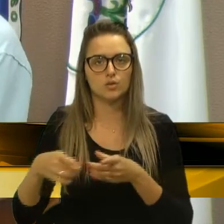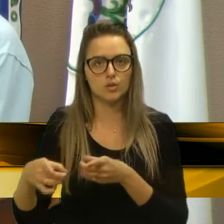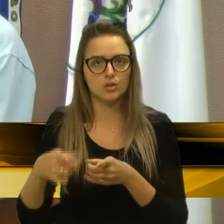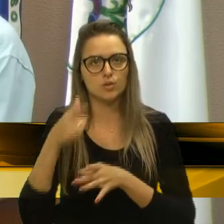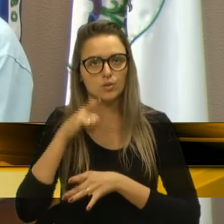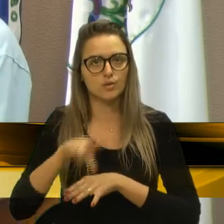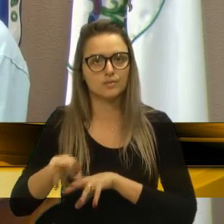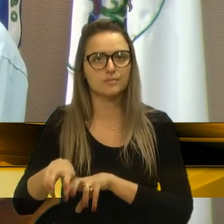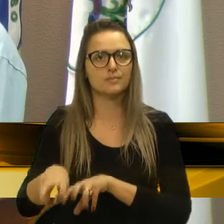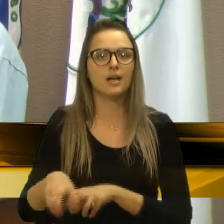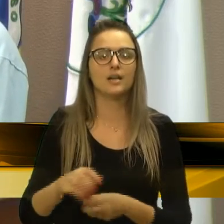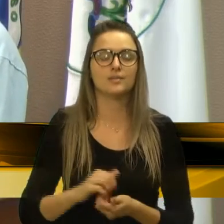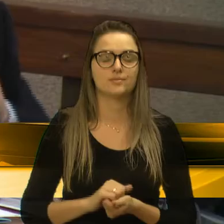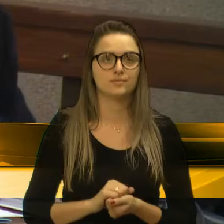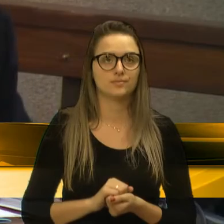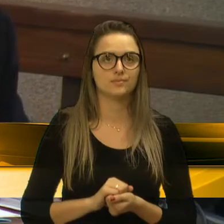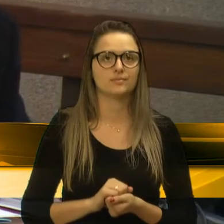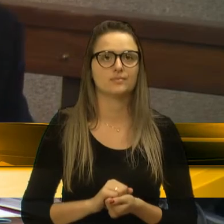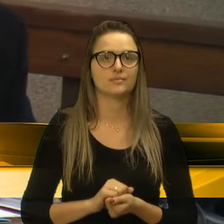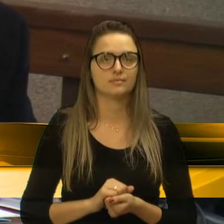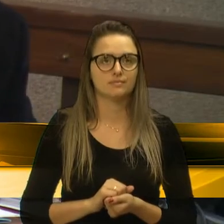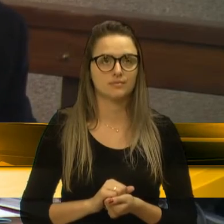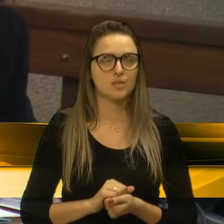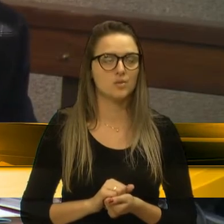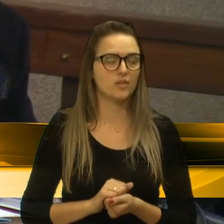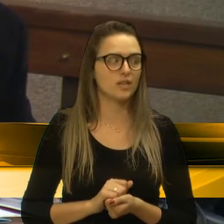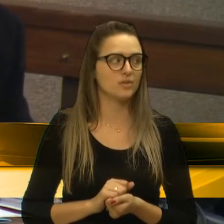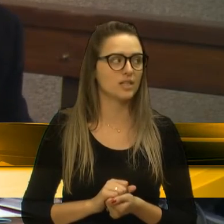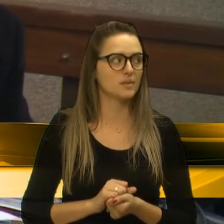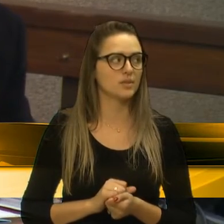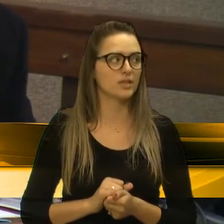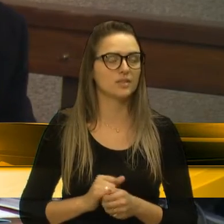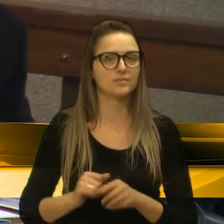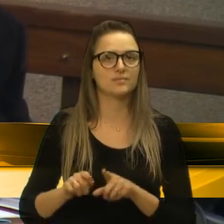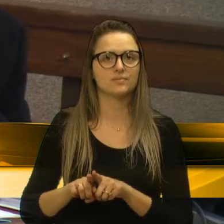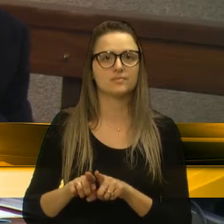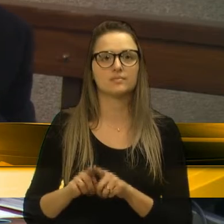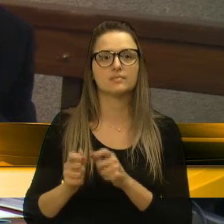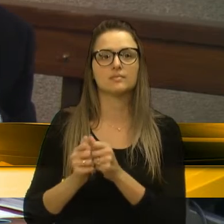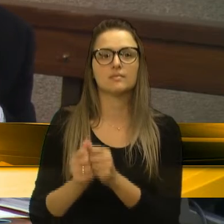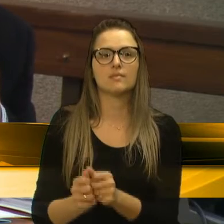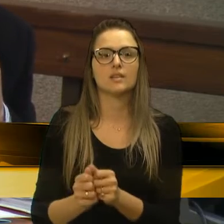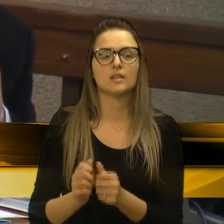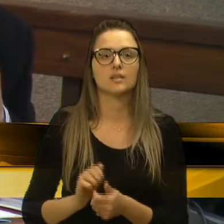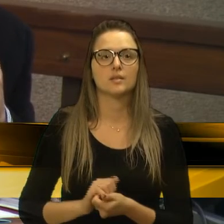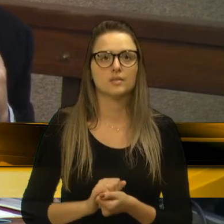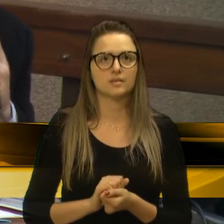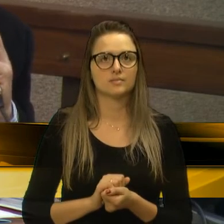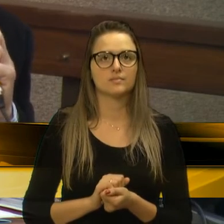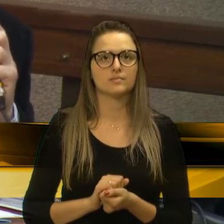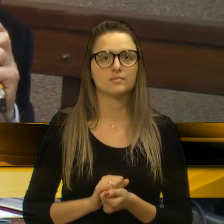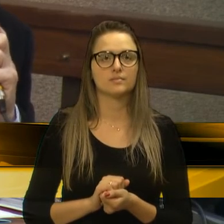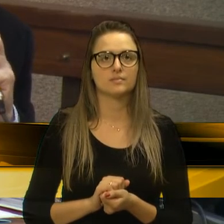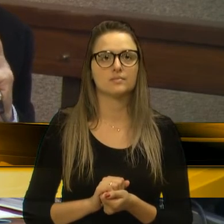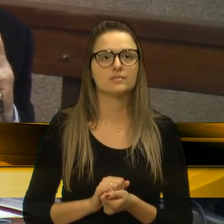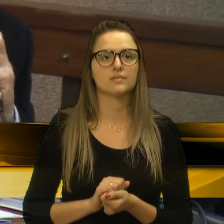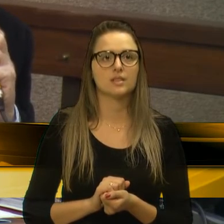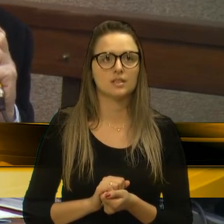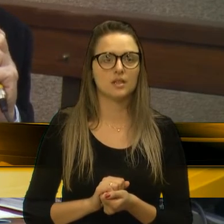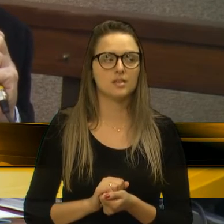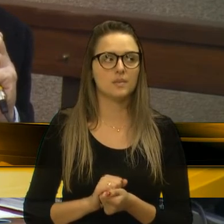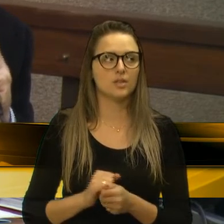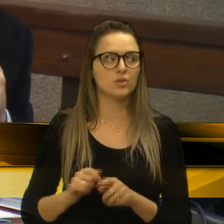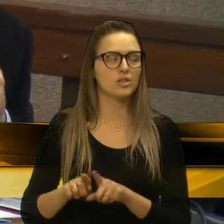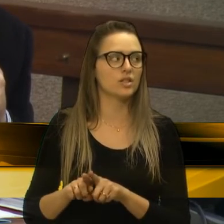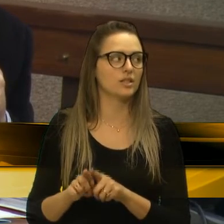droga o jogador bandeira primeiro cumprimentar a iniciativa de vossa excelência do vereador edicarlos